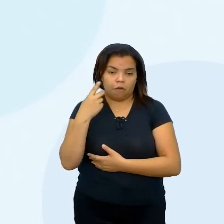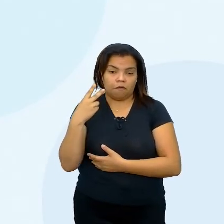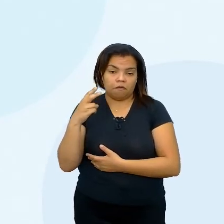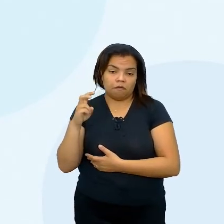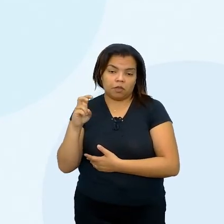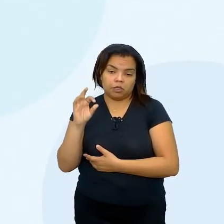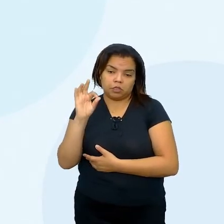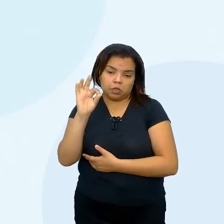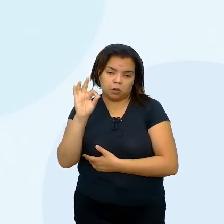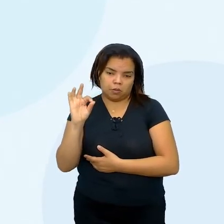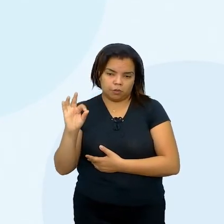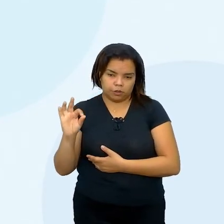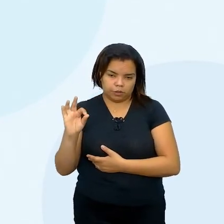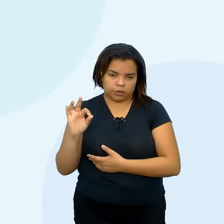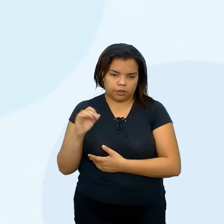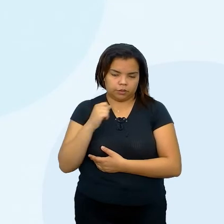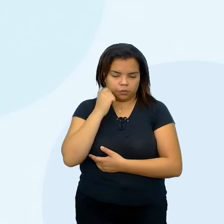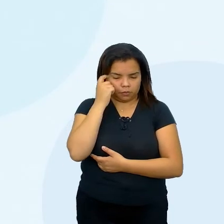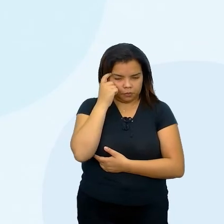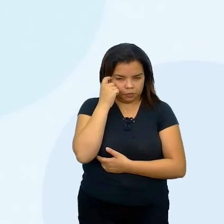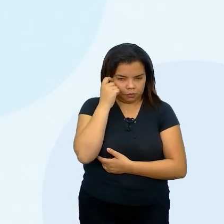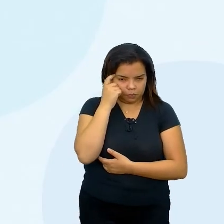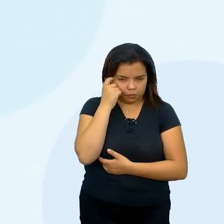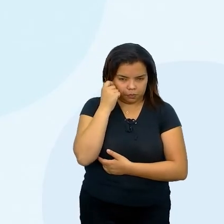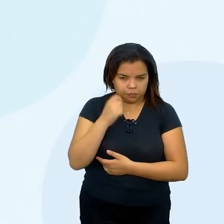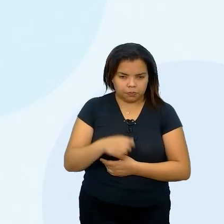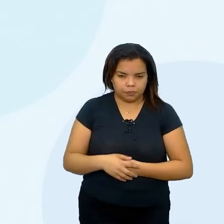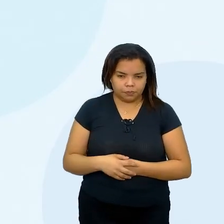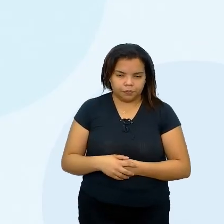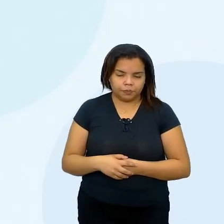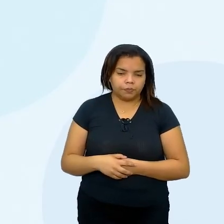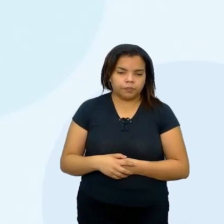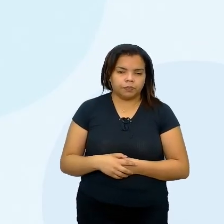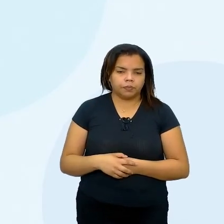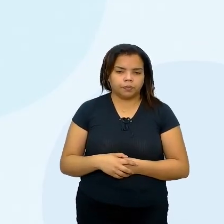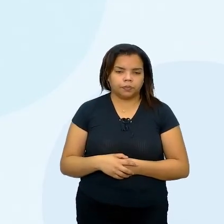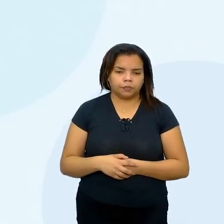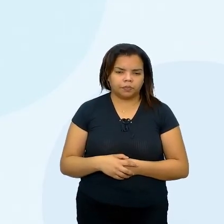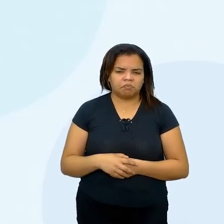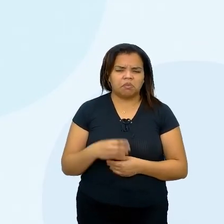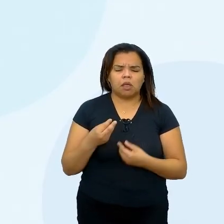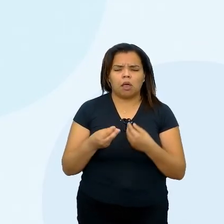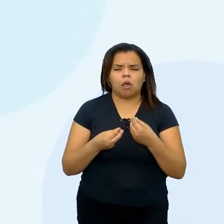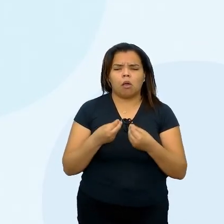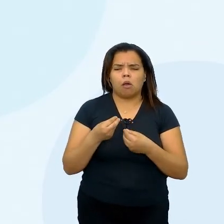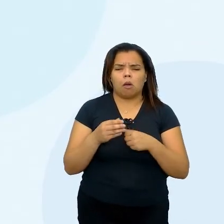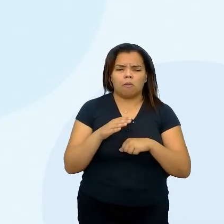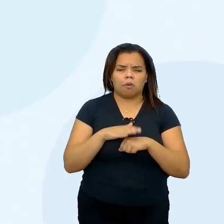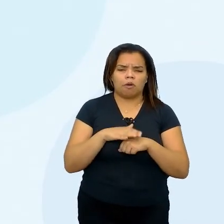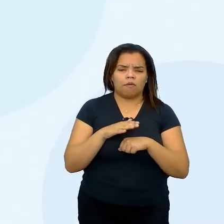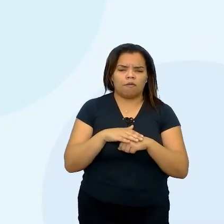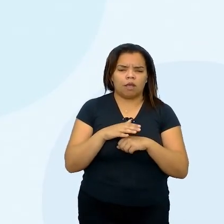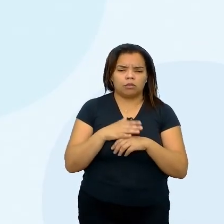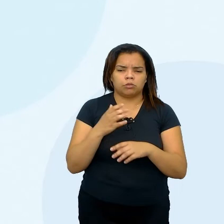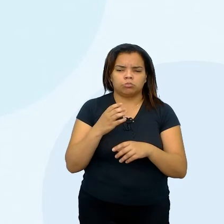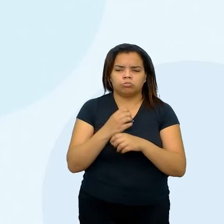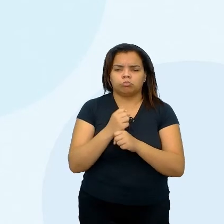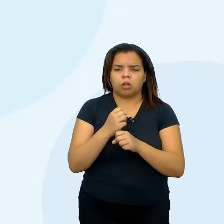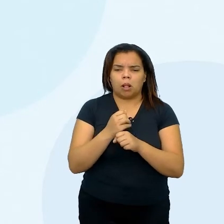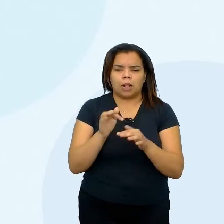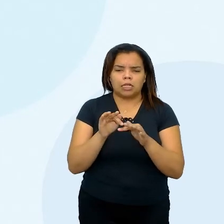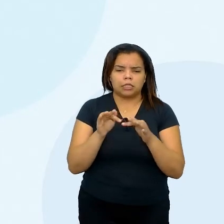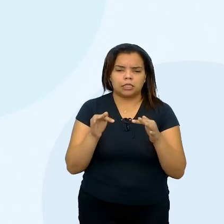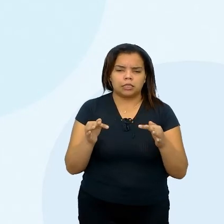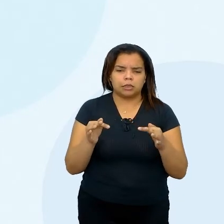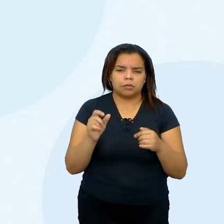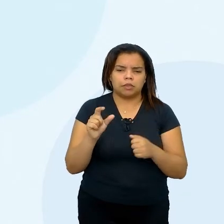25% de indivíduos que apresentam, então, anemia falciforme. Como que eu faço essa continha simples? Então, eu tenho que fazer